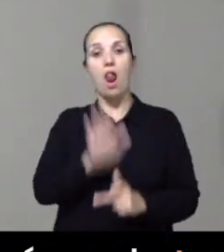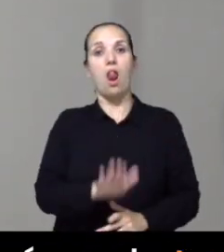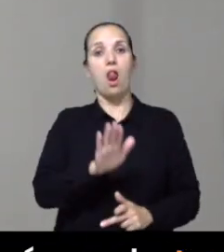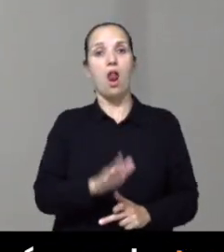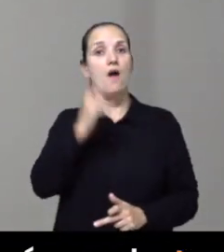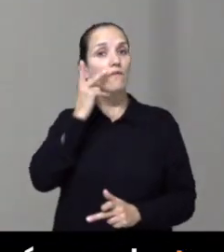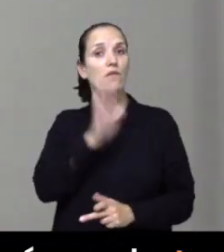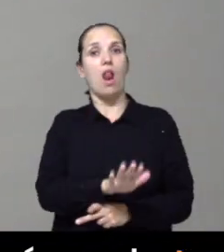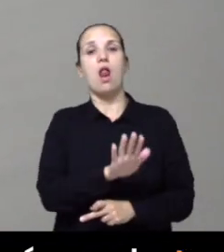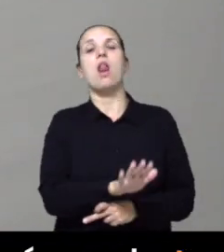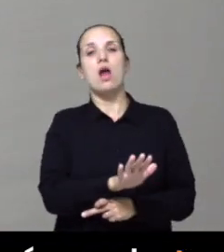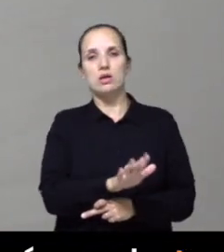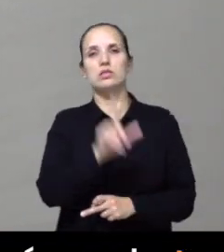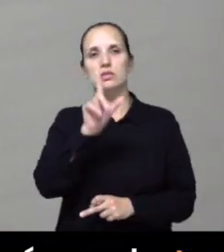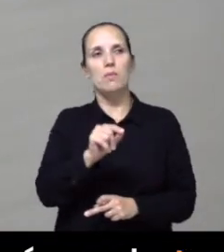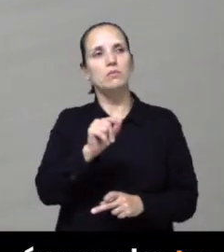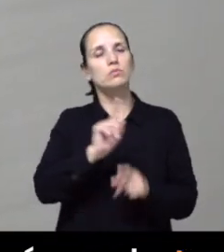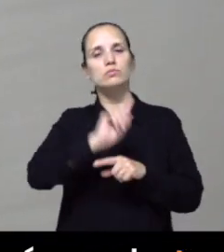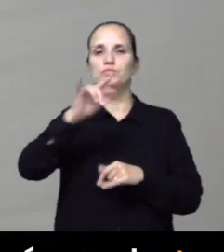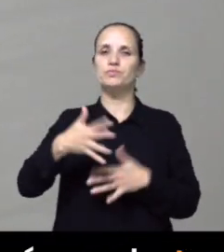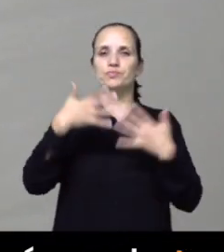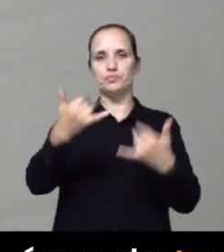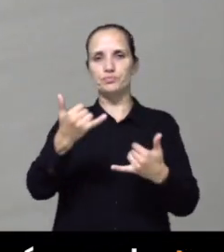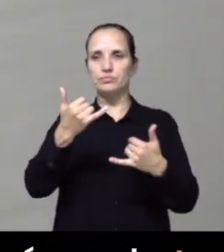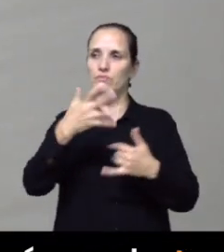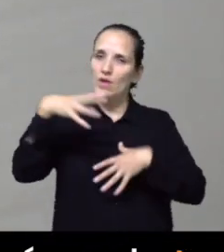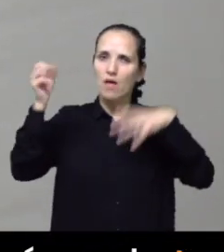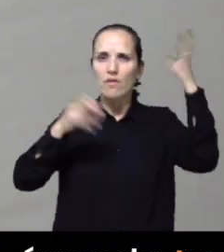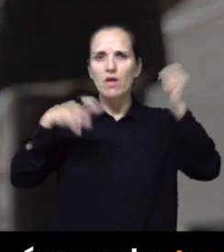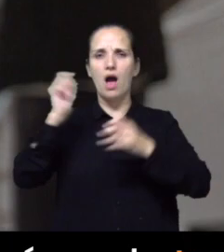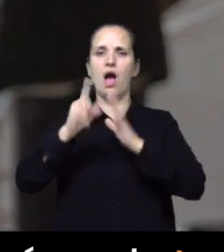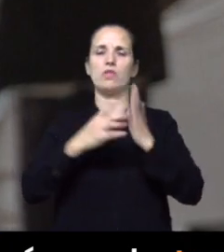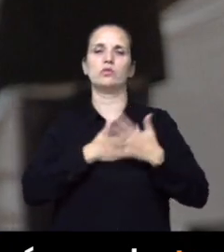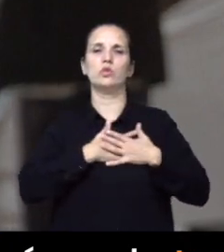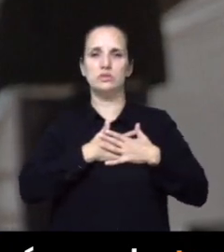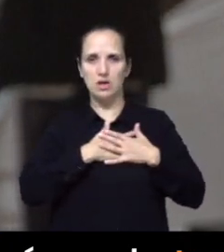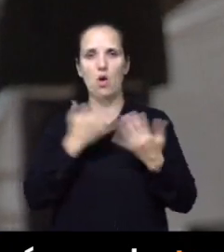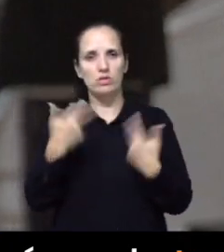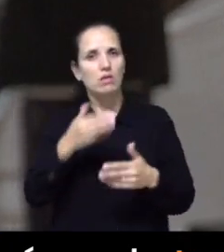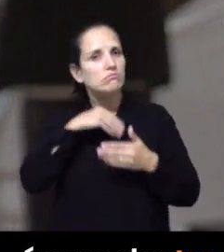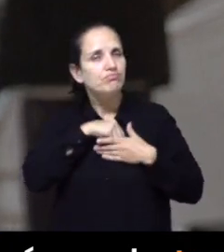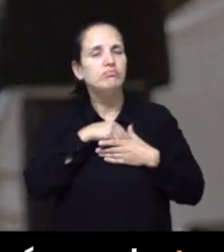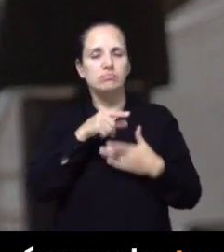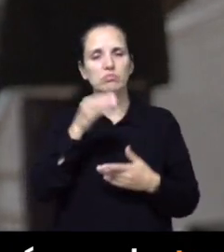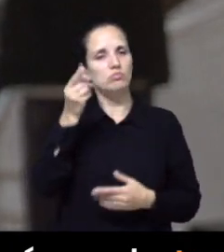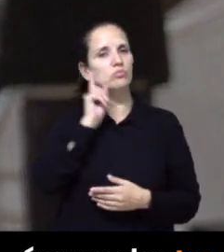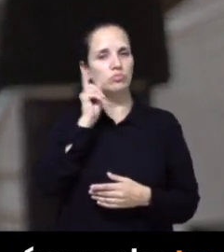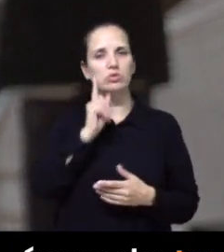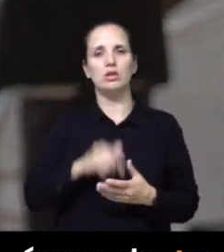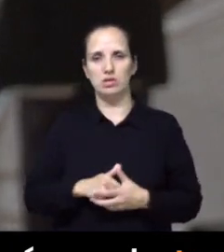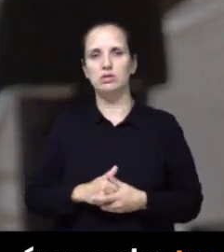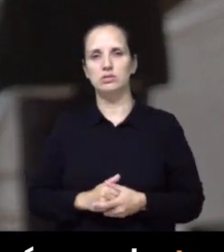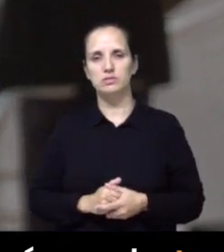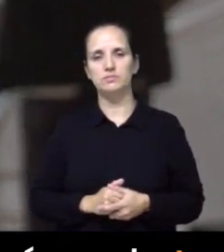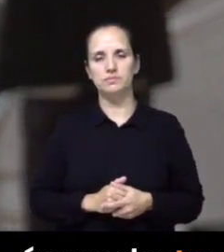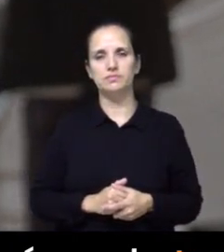os artistas que permanecem, que vivem aqui e que levam depois também para o resto do mundo a Águeda no coração e que isso